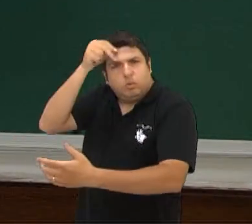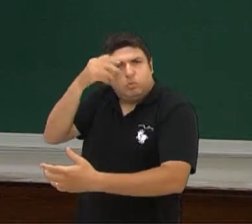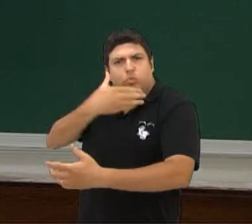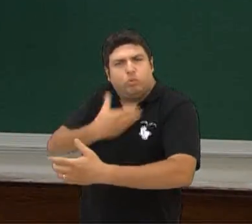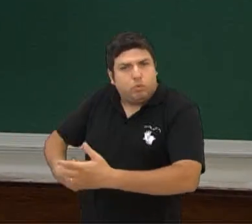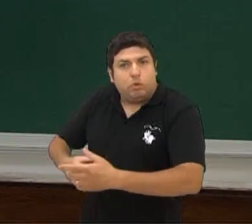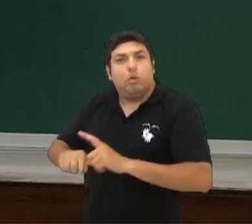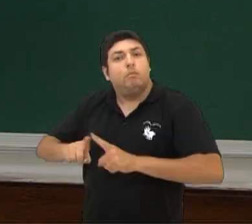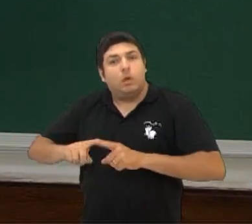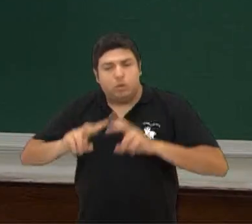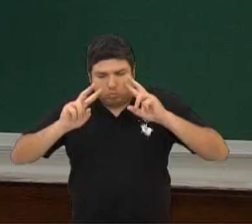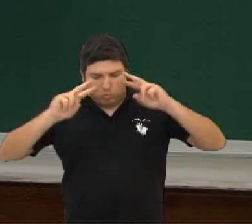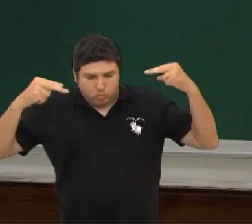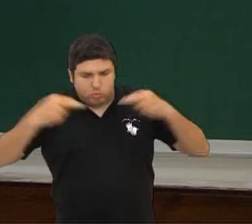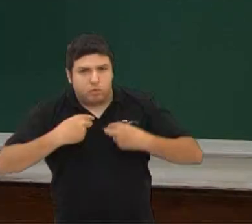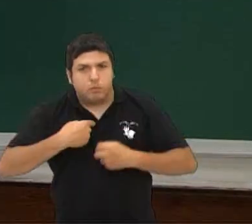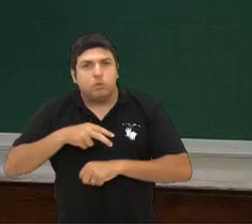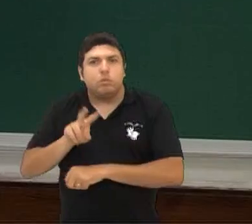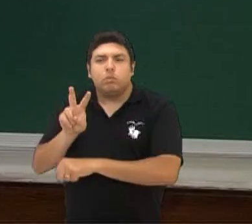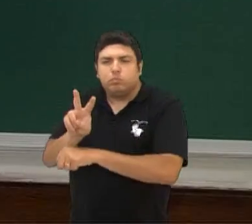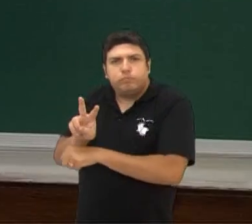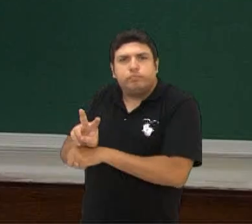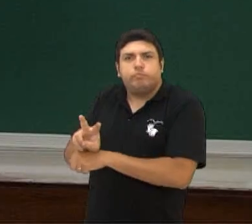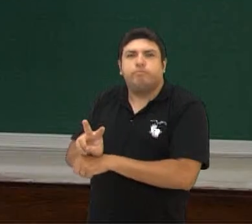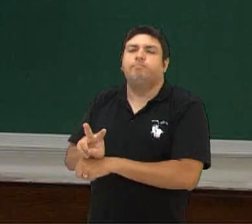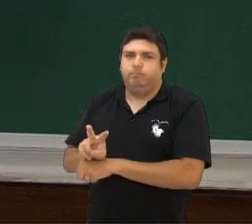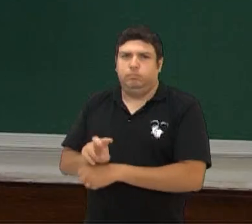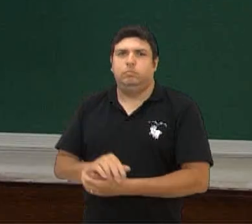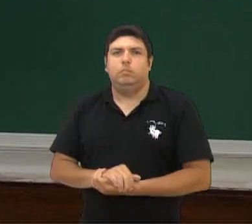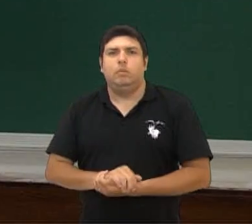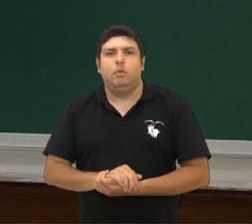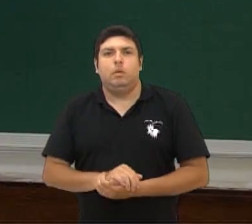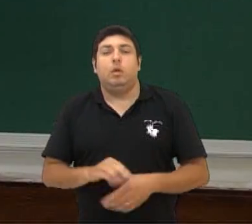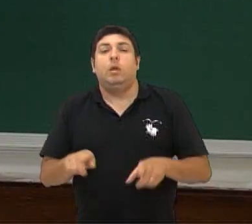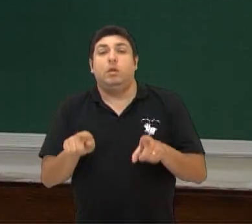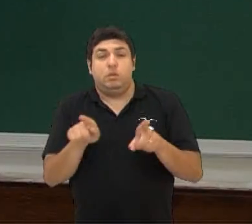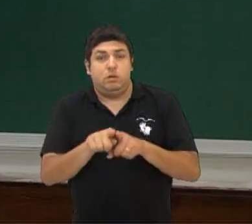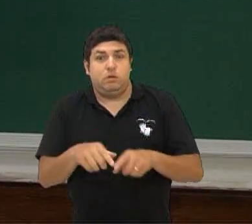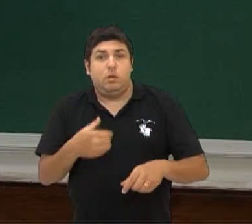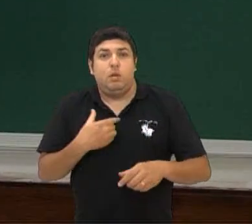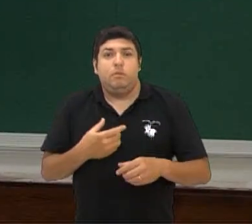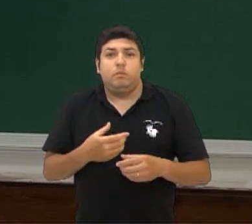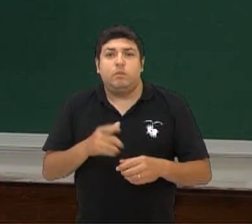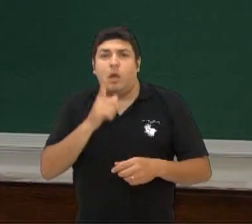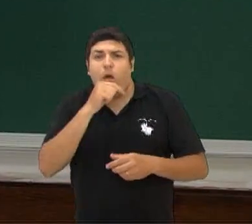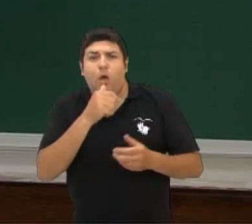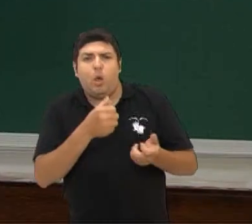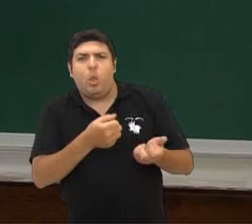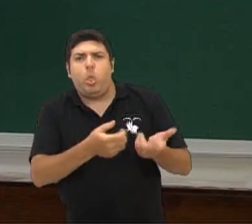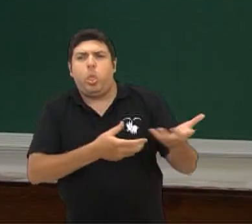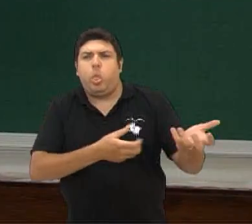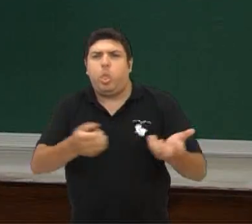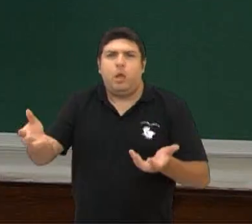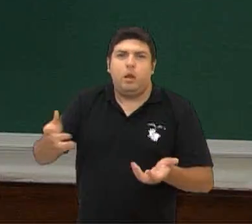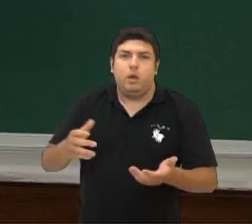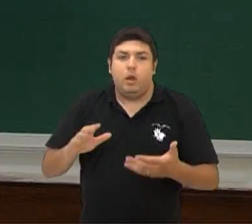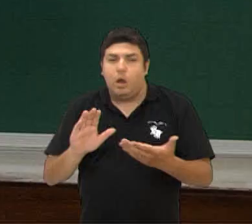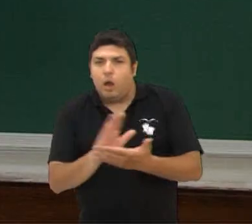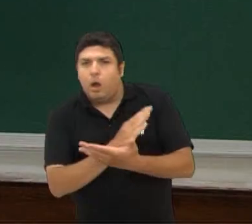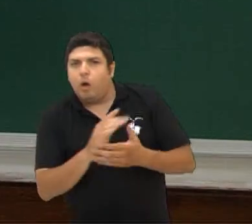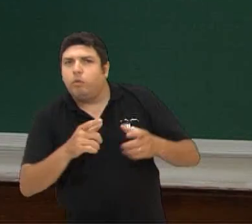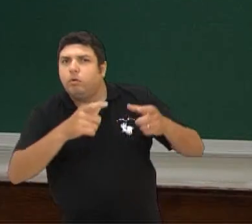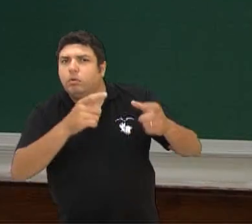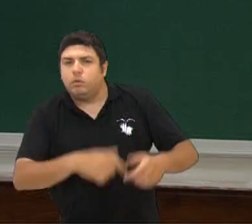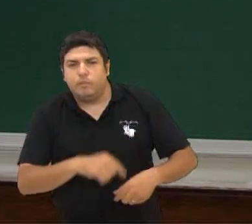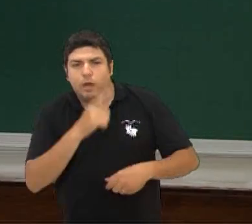cobrar da gente esse cuidado com os nossos recursos. Má gestão, né? Má distribuição de água, porque apesar de ter locais onde tem muita água,